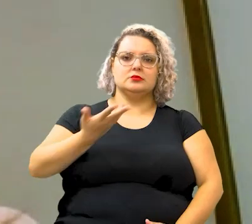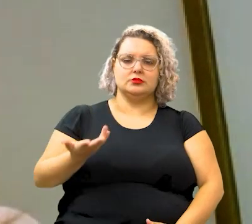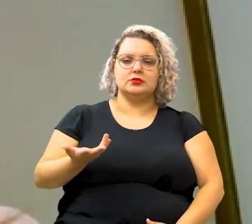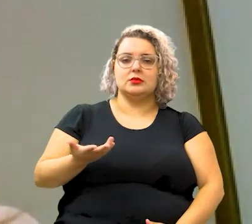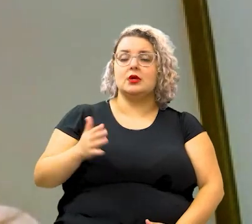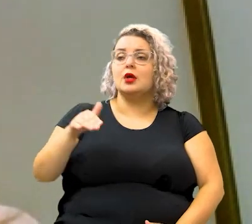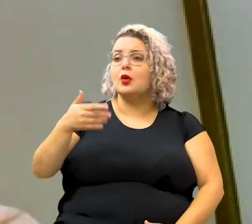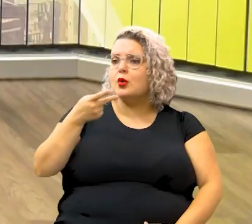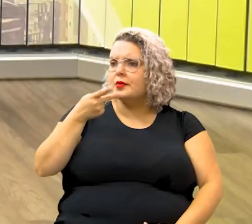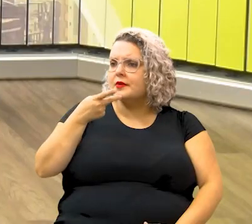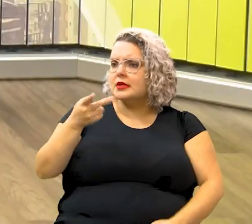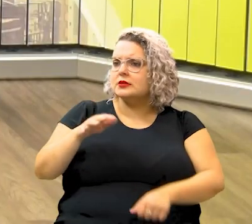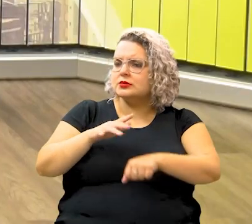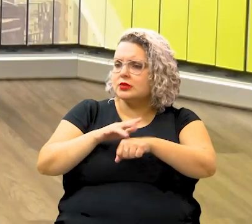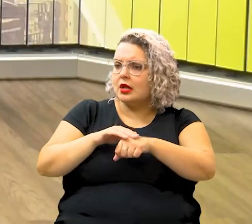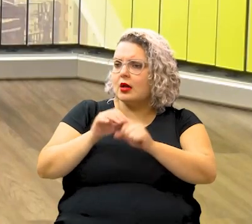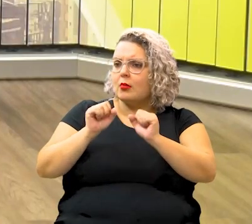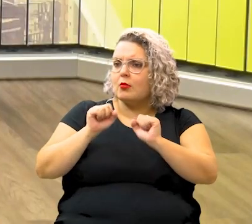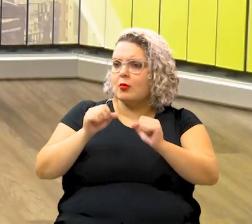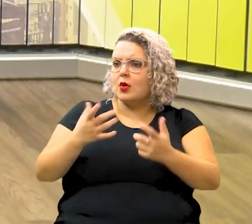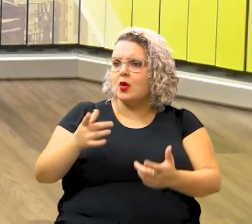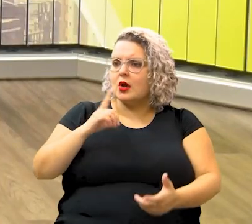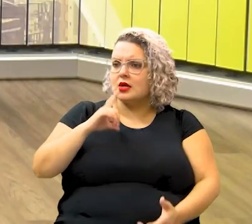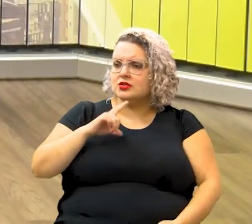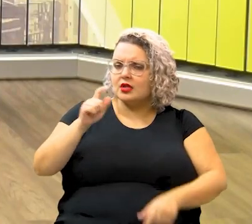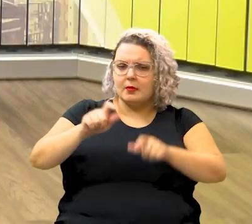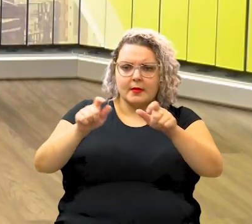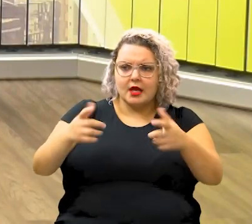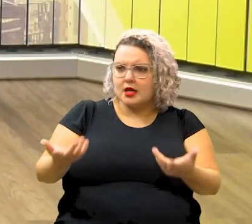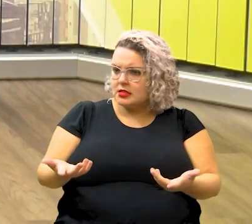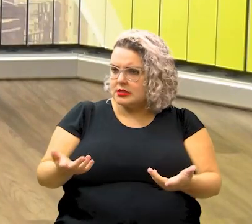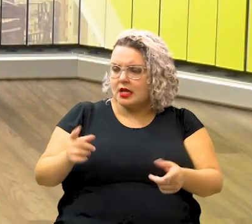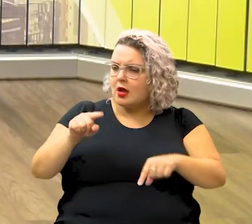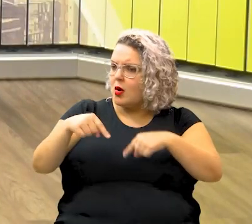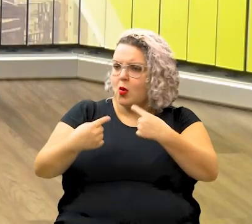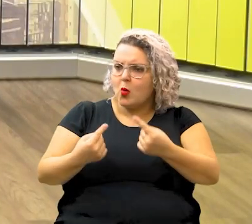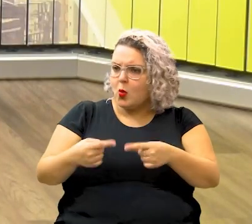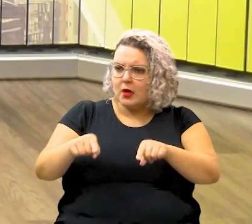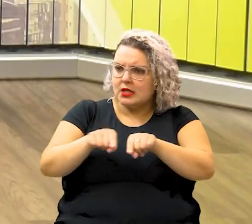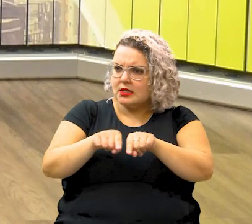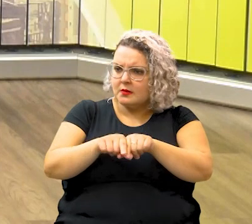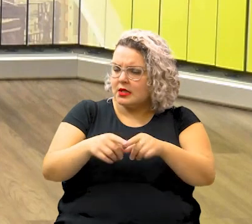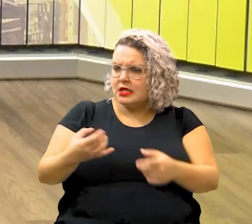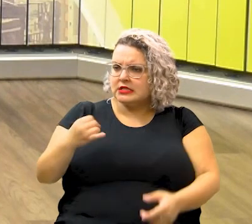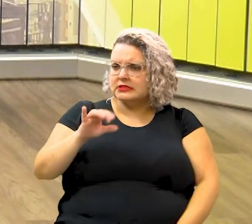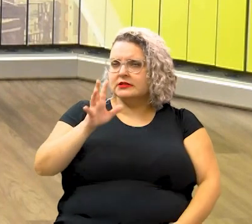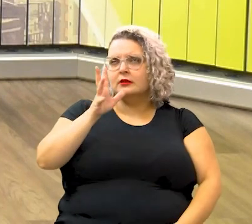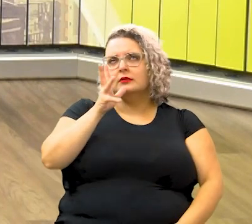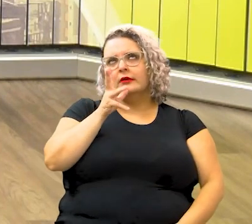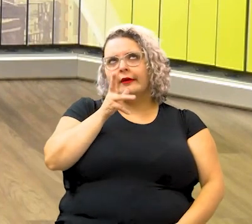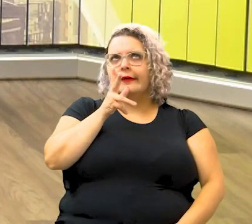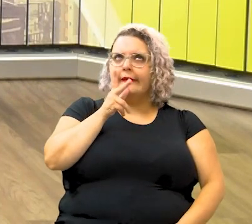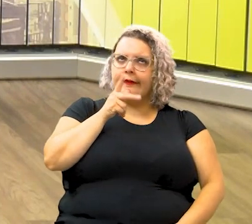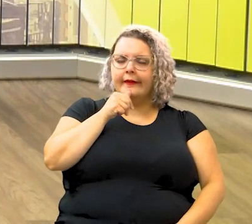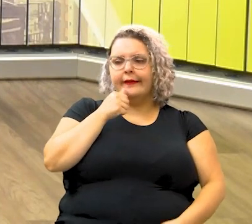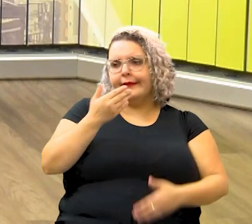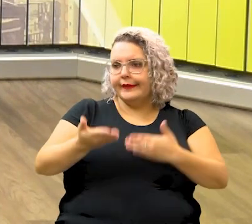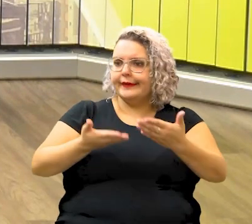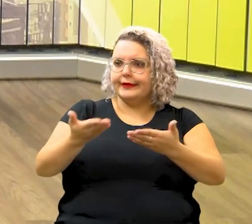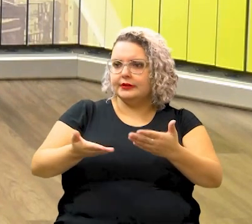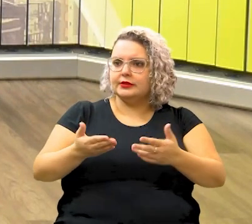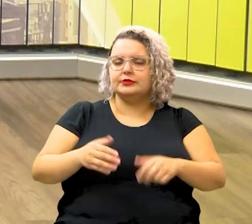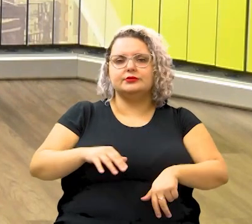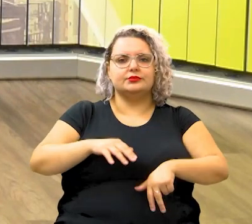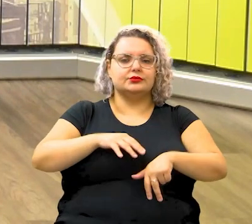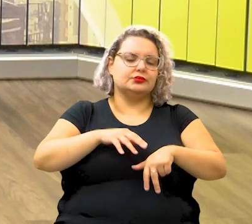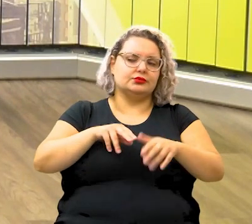gente fala nessa doença, ela pode levar a pessoa, o paciente, a ter outras também, se ficar demorando no tratamento, no